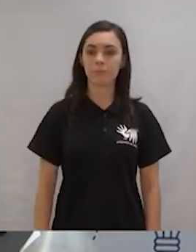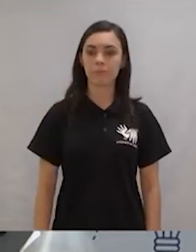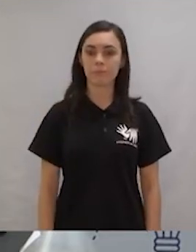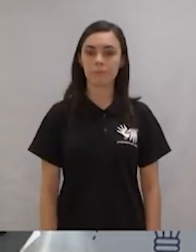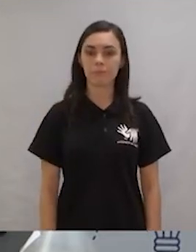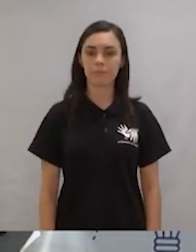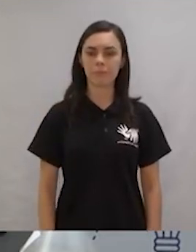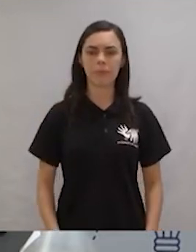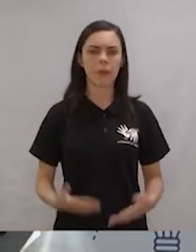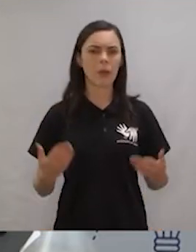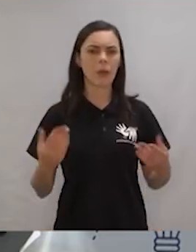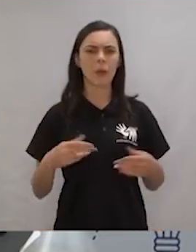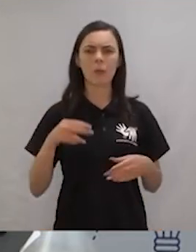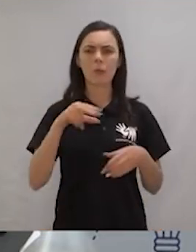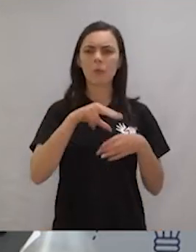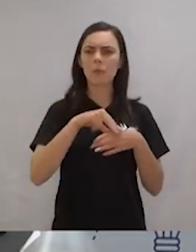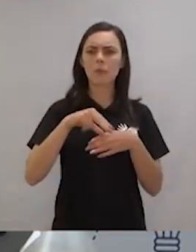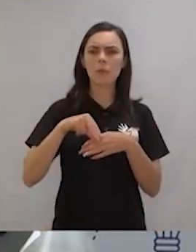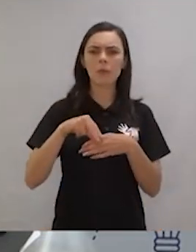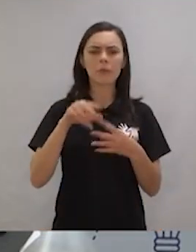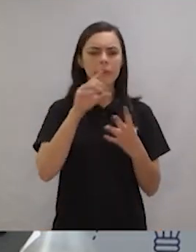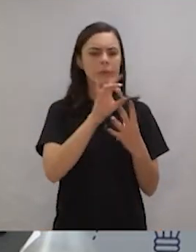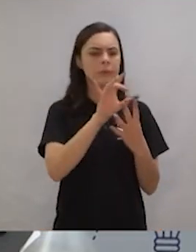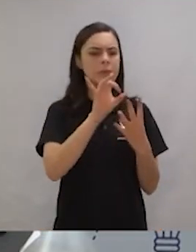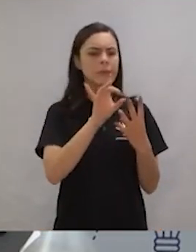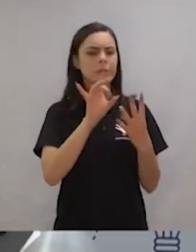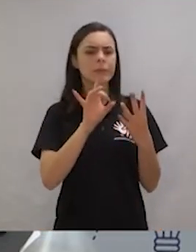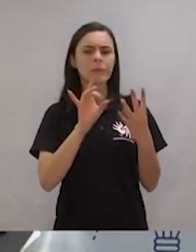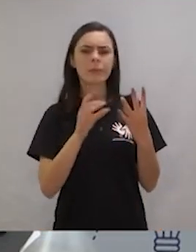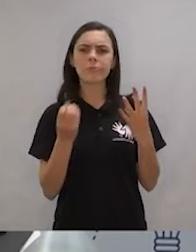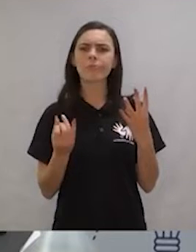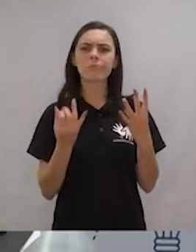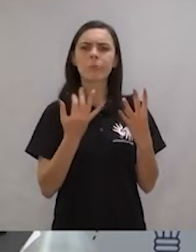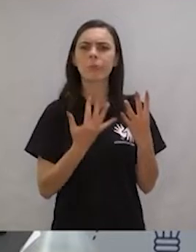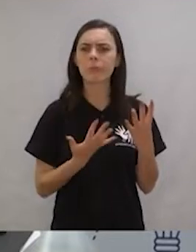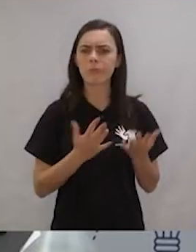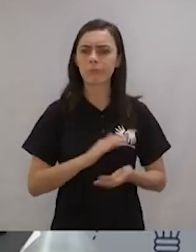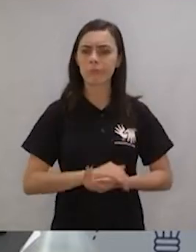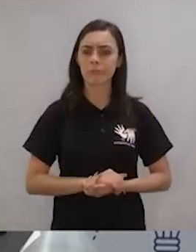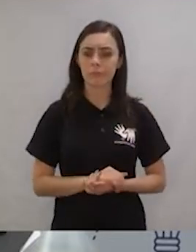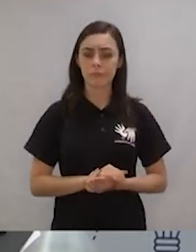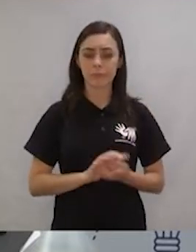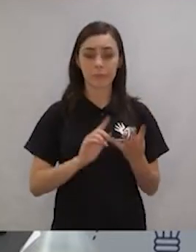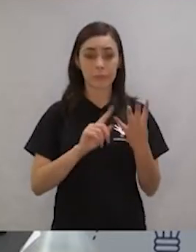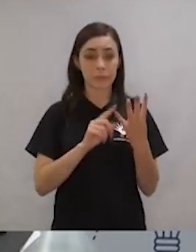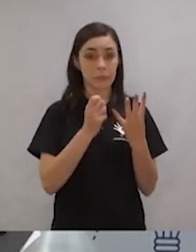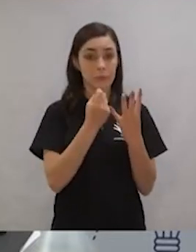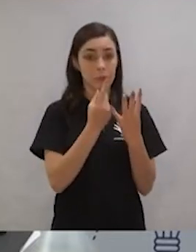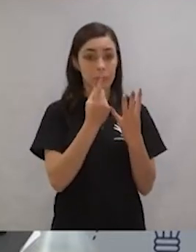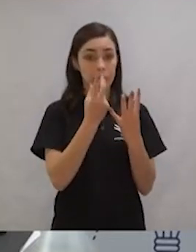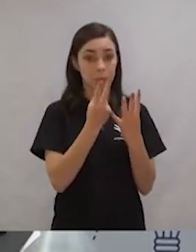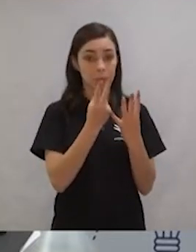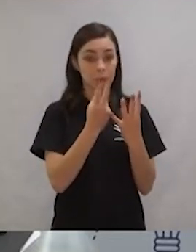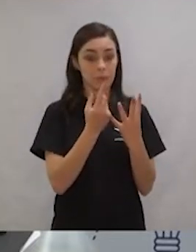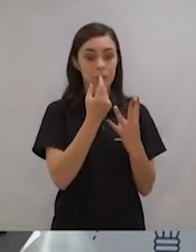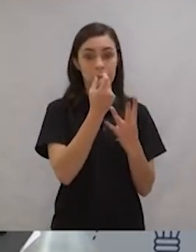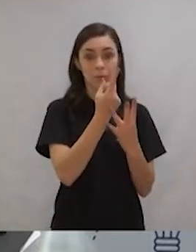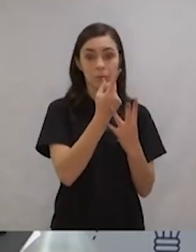4. Quantos grampos ficaram em cada caixinha? 1,